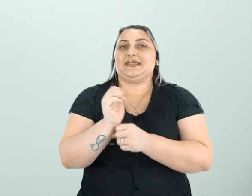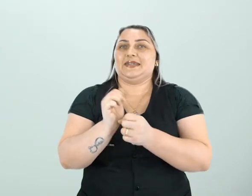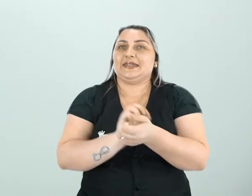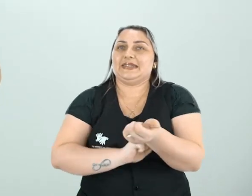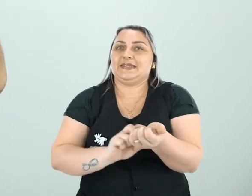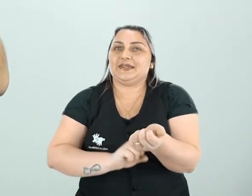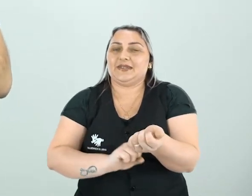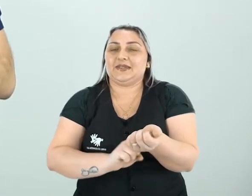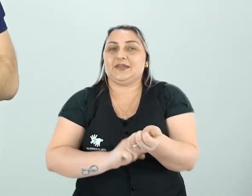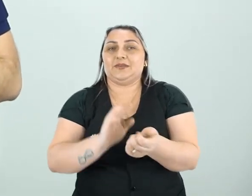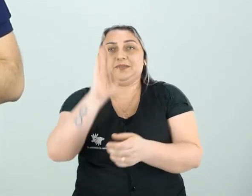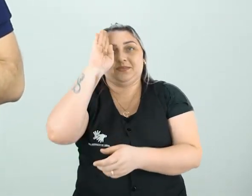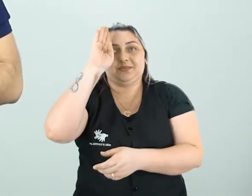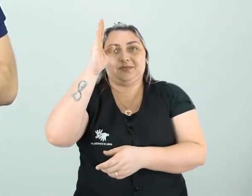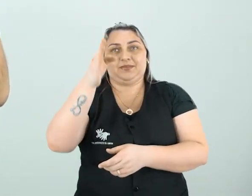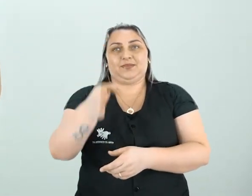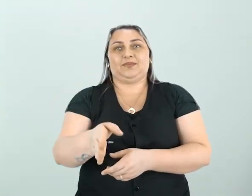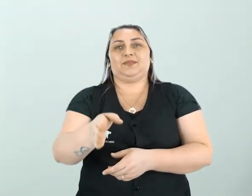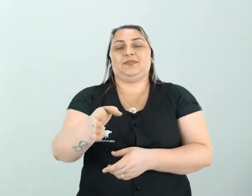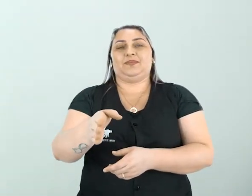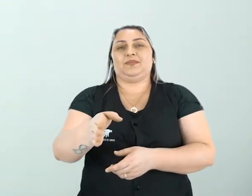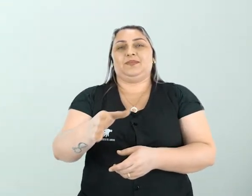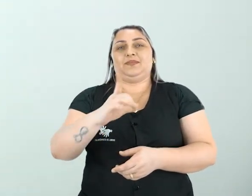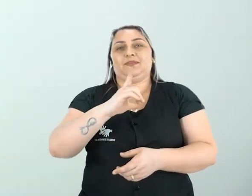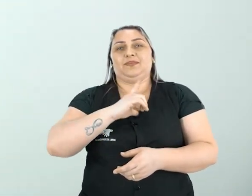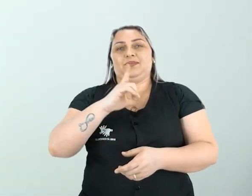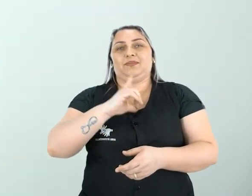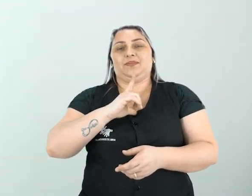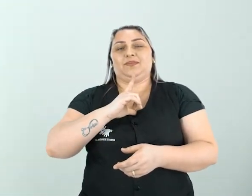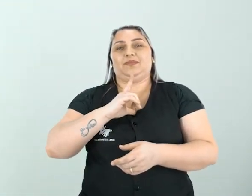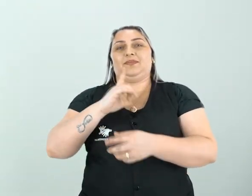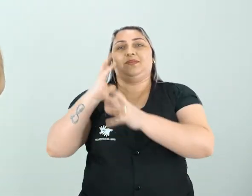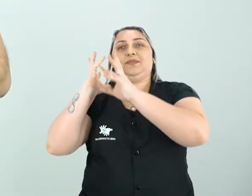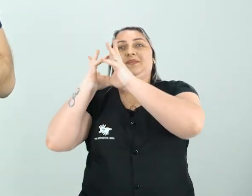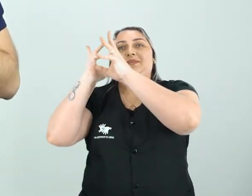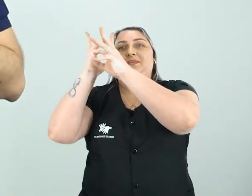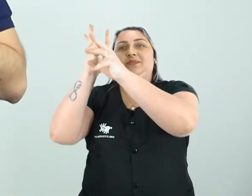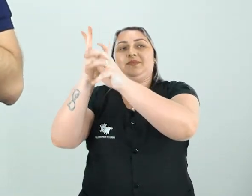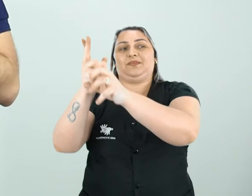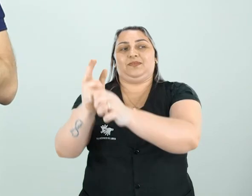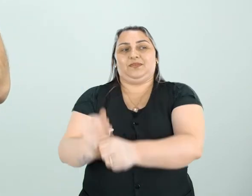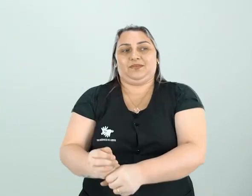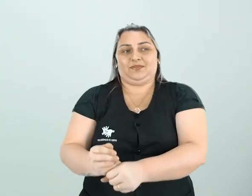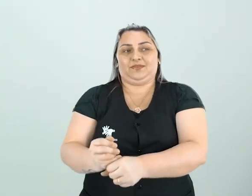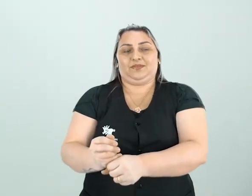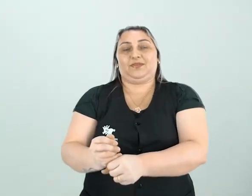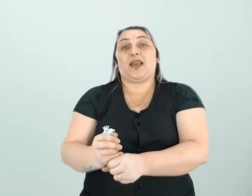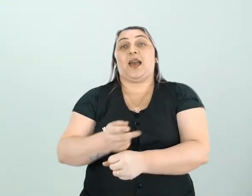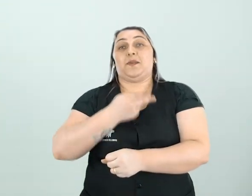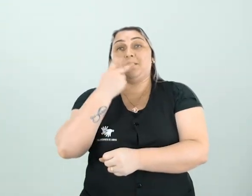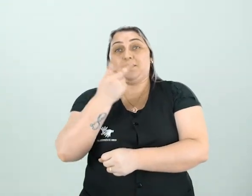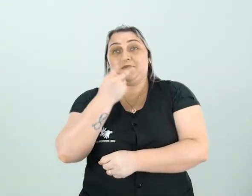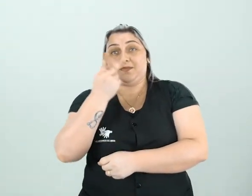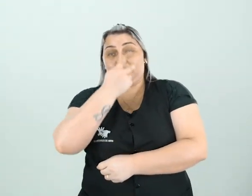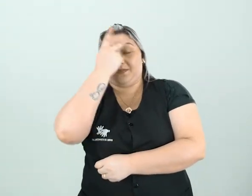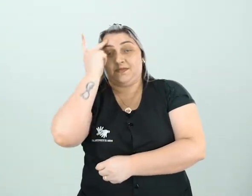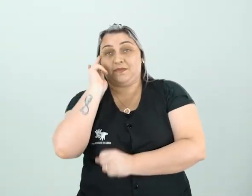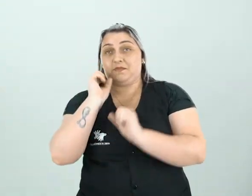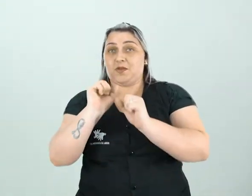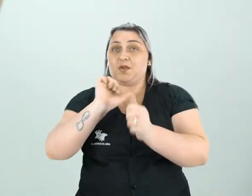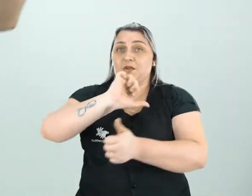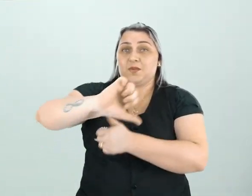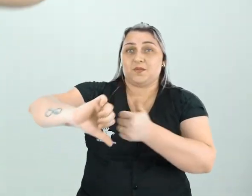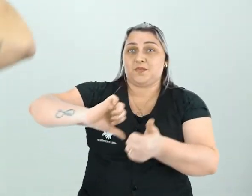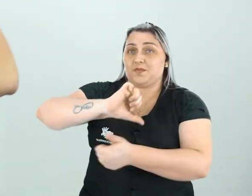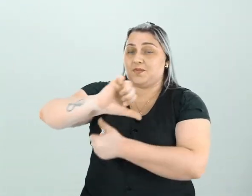expectativa, principalmente quando tem um reconto, que a pessoa que está falando, ela pode